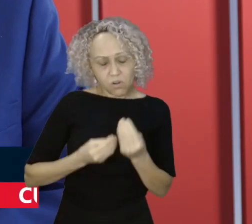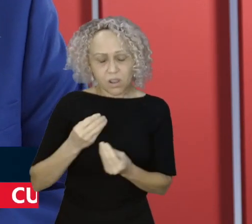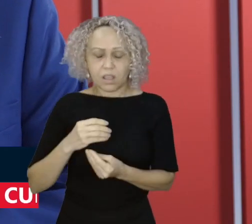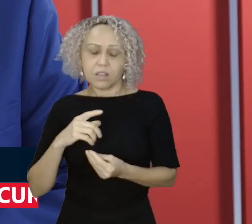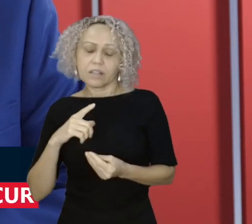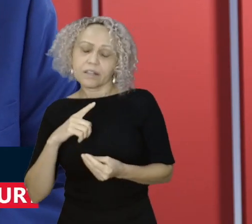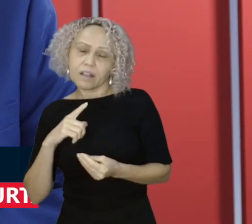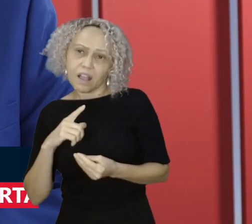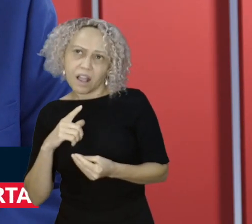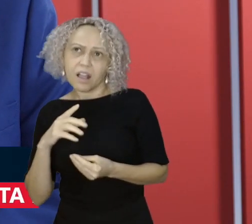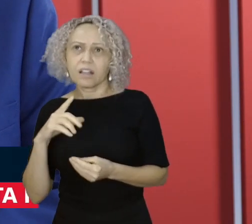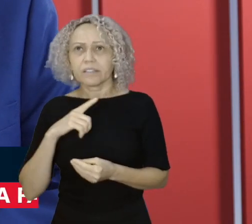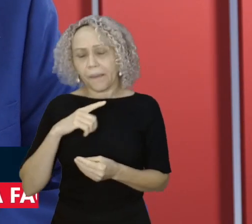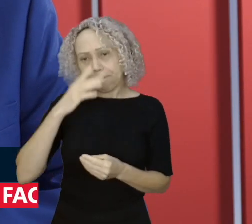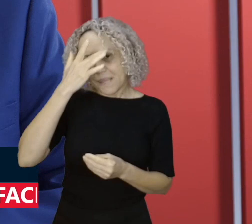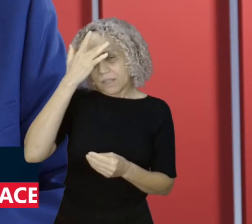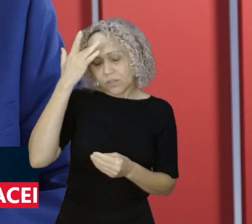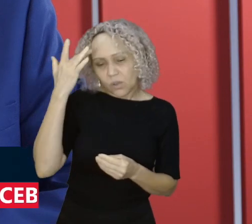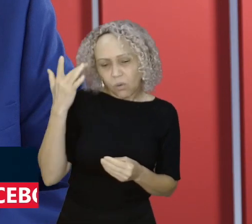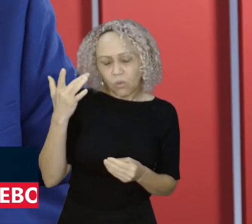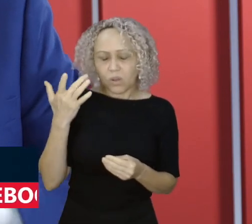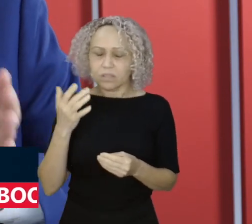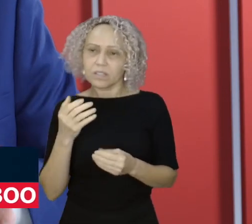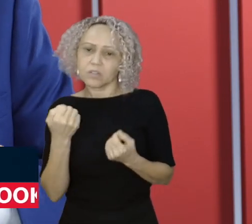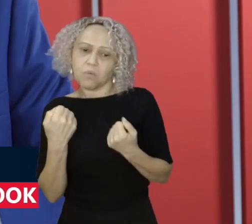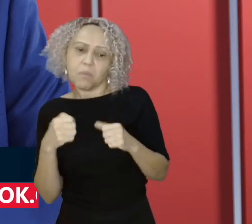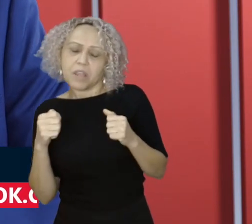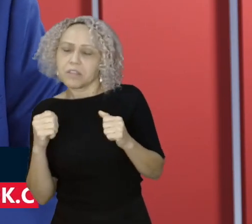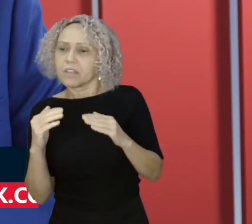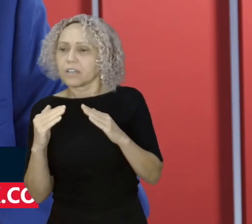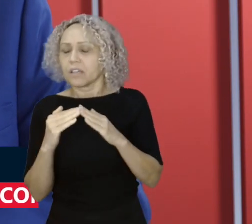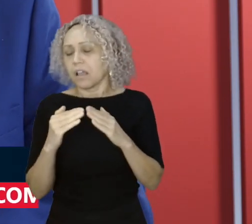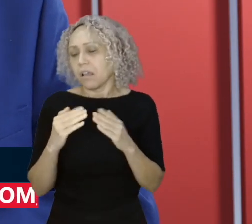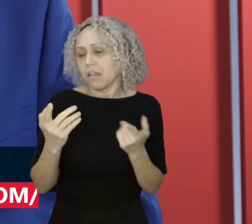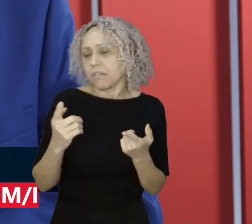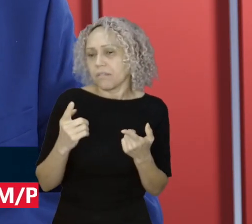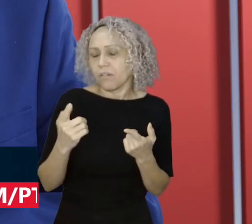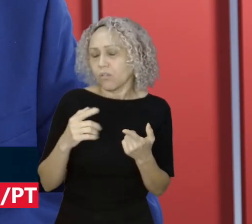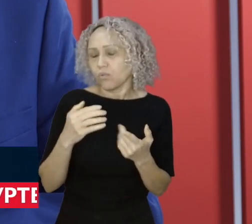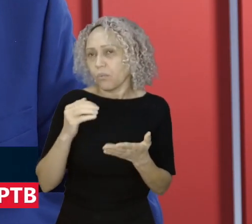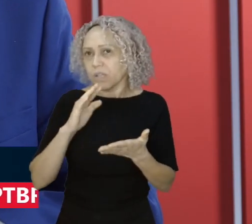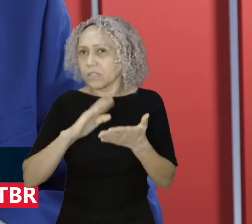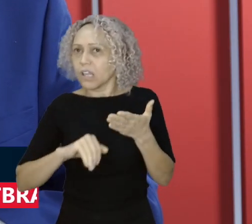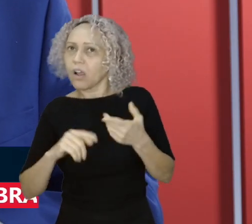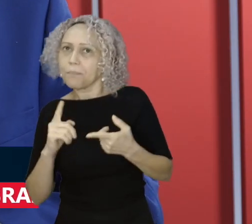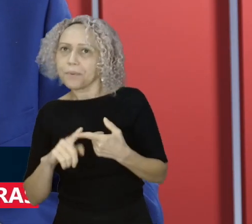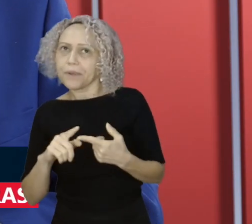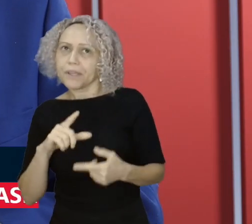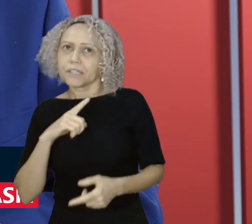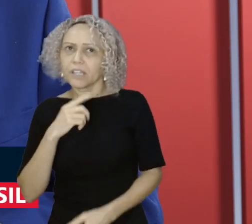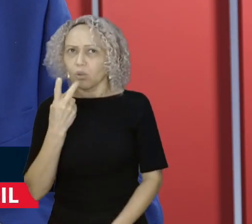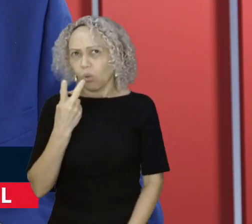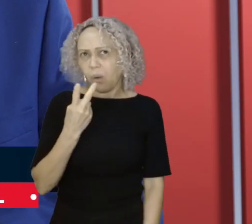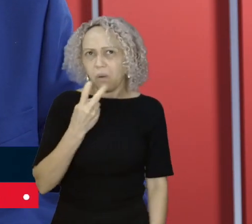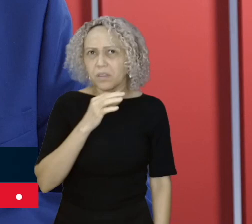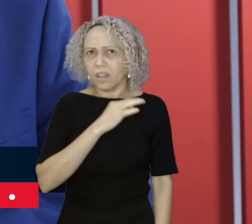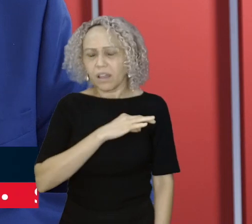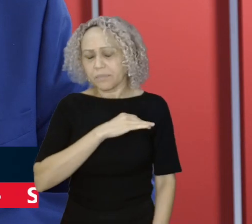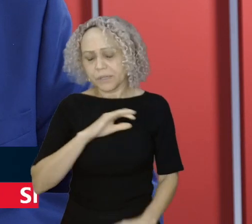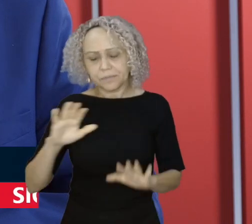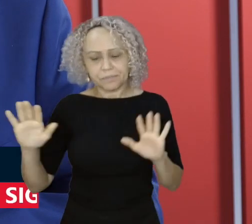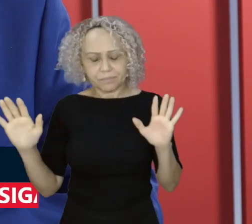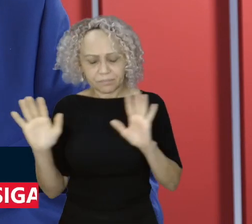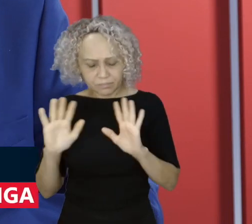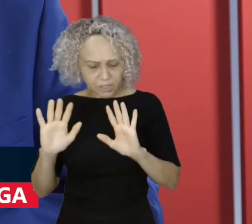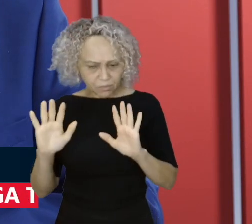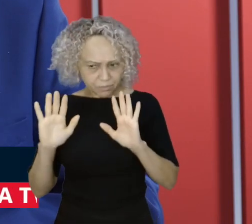que não precisam porque tem um salário mínimo, 2 salários mínimos. Tem as diversas faixas. É claro que um governo precisa preocupar-se